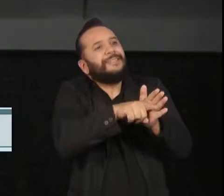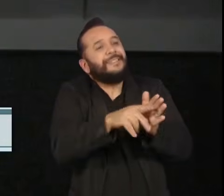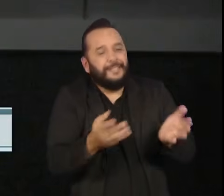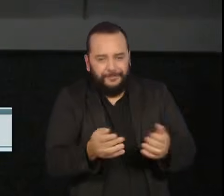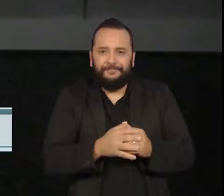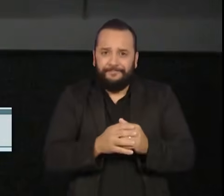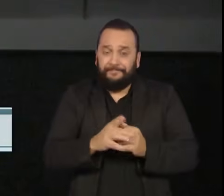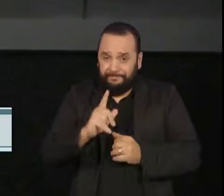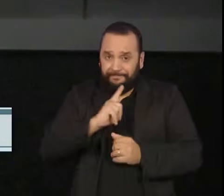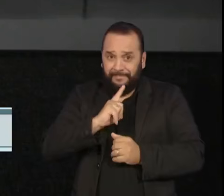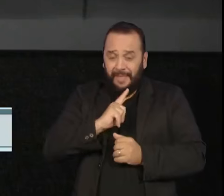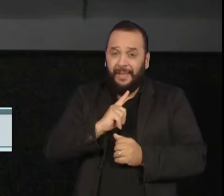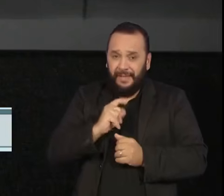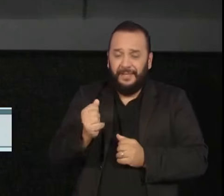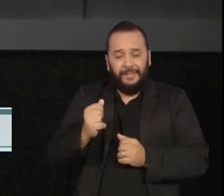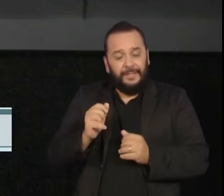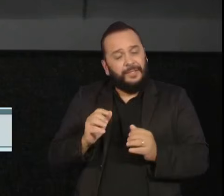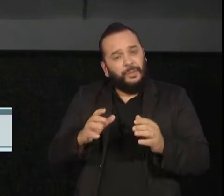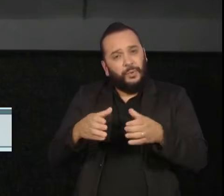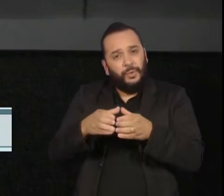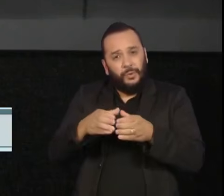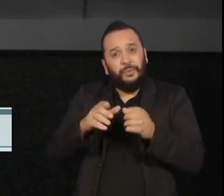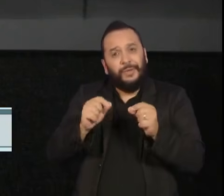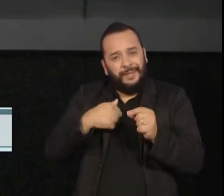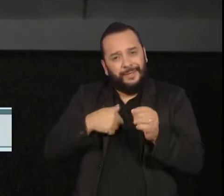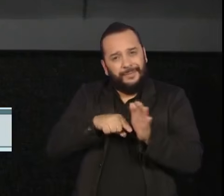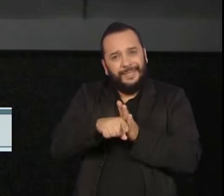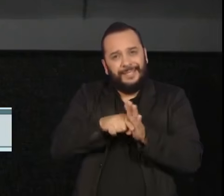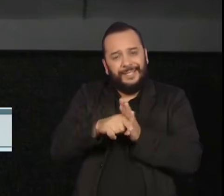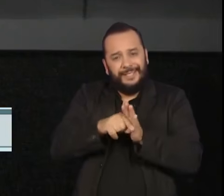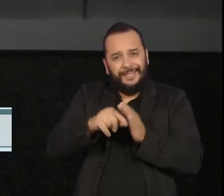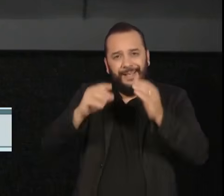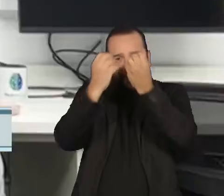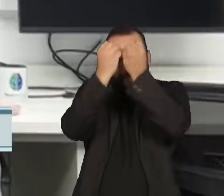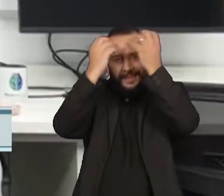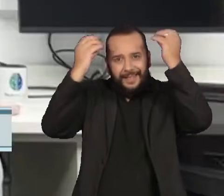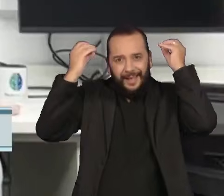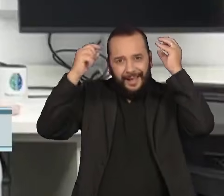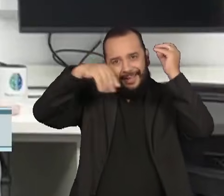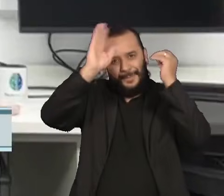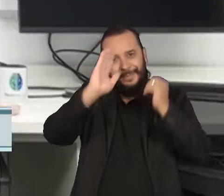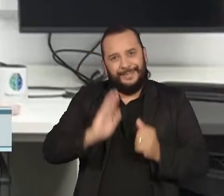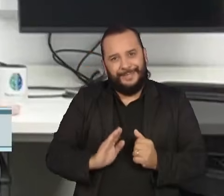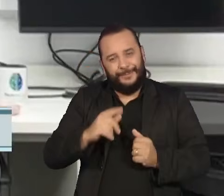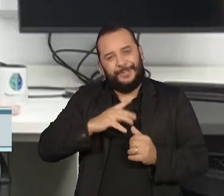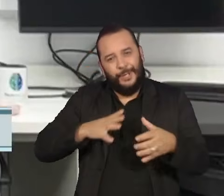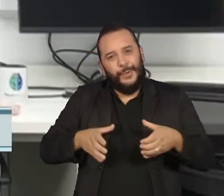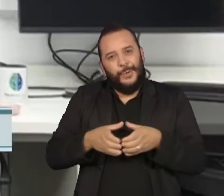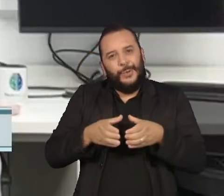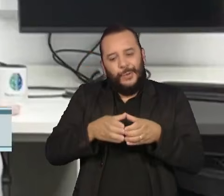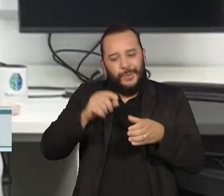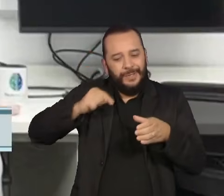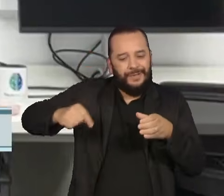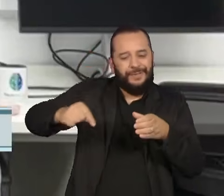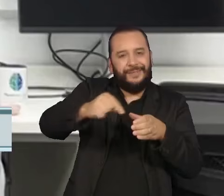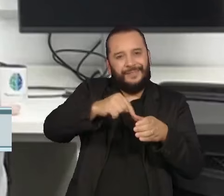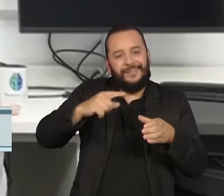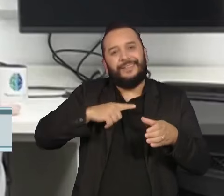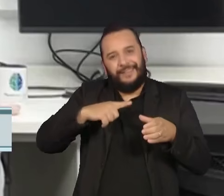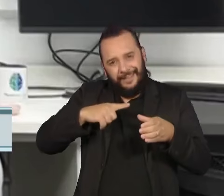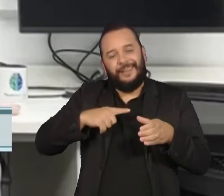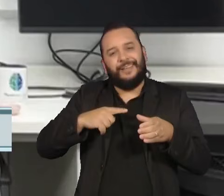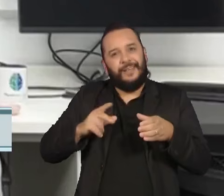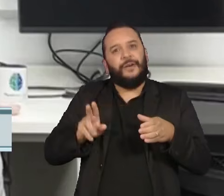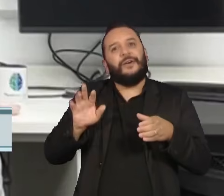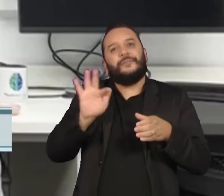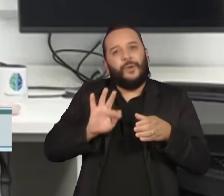inserida dentro da rede de pesquisa TDAH Brasil, né, que é um grupo de trabalho que envolve as melhores